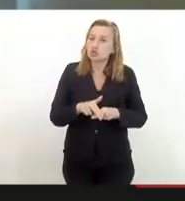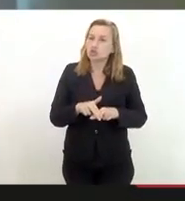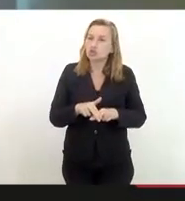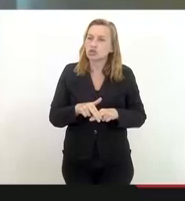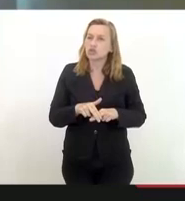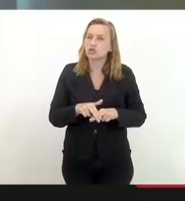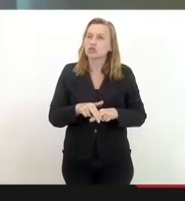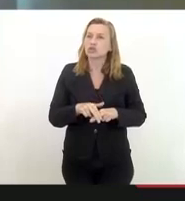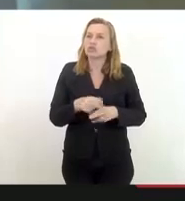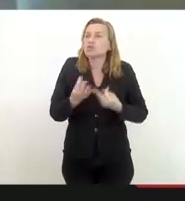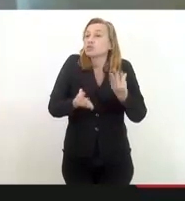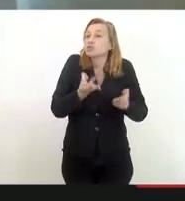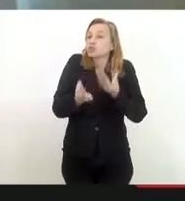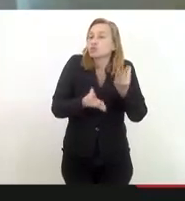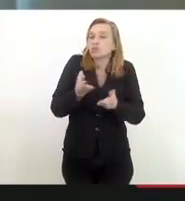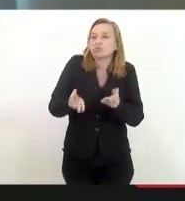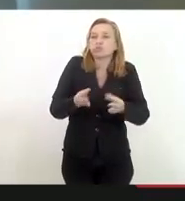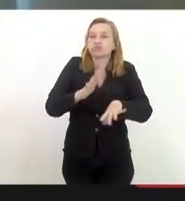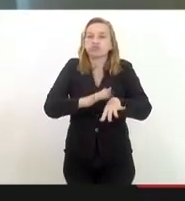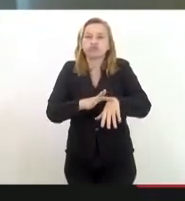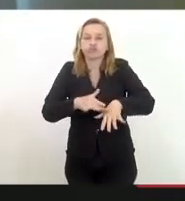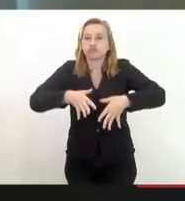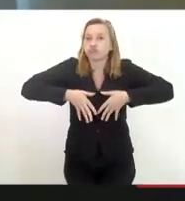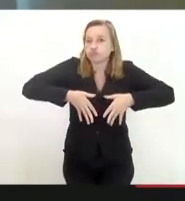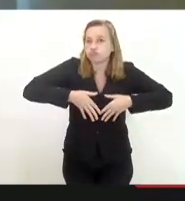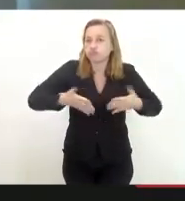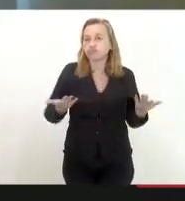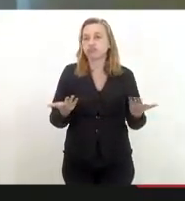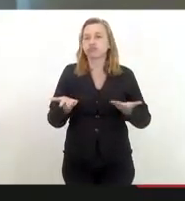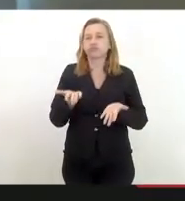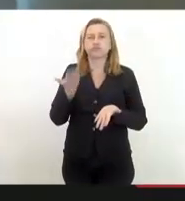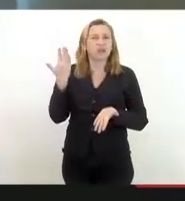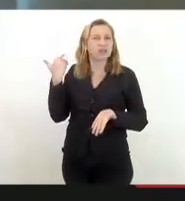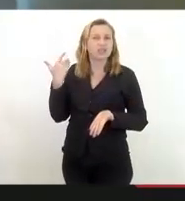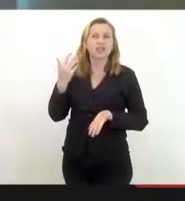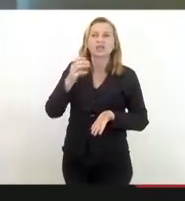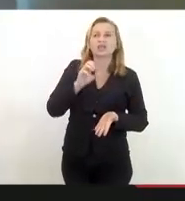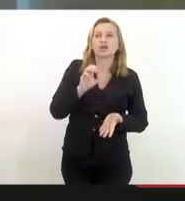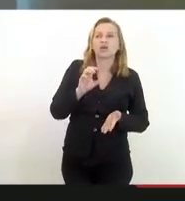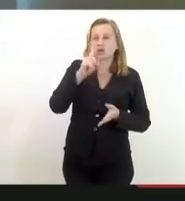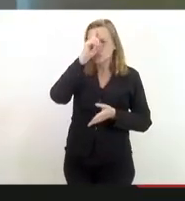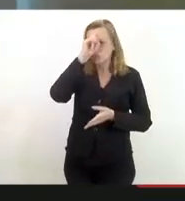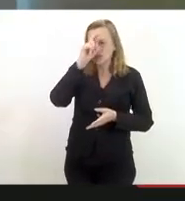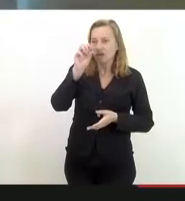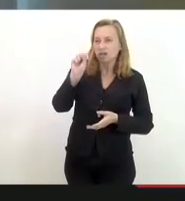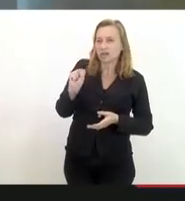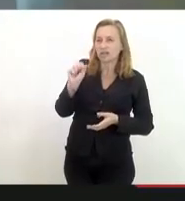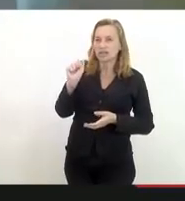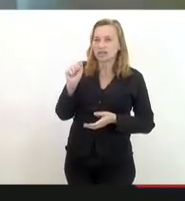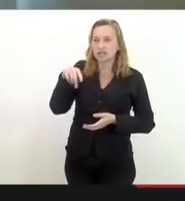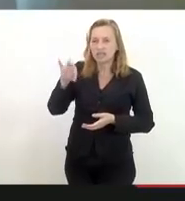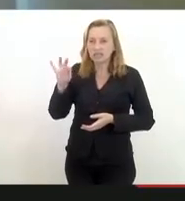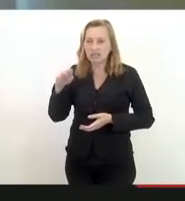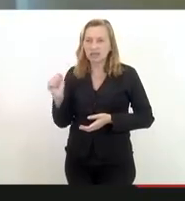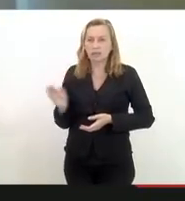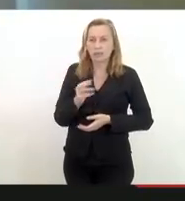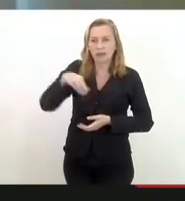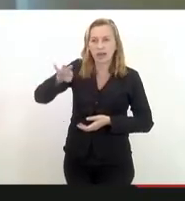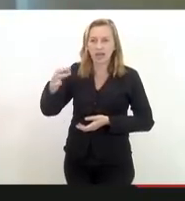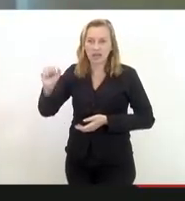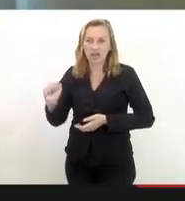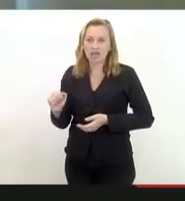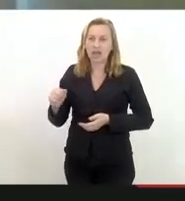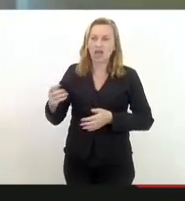do tratamento de tuberculose na época era no Hospital Santa Maria. E aí o Estado veio